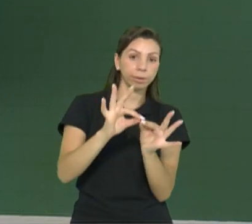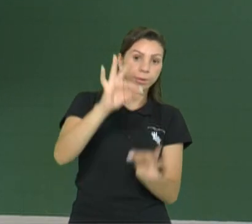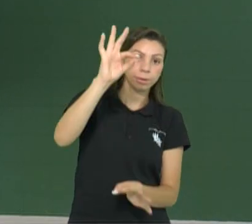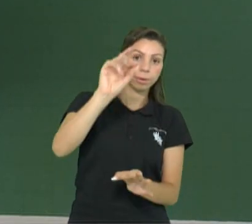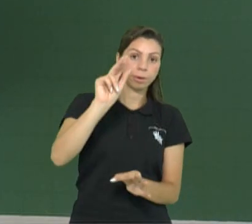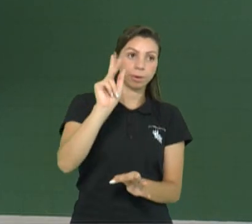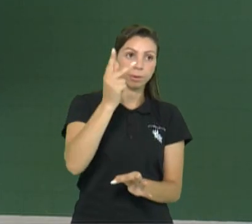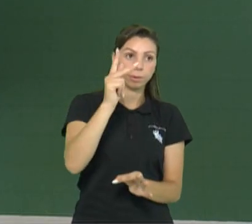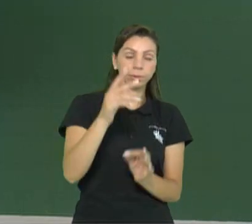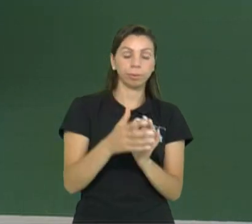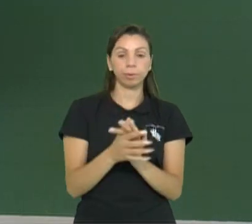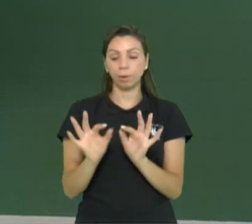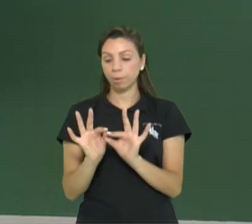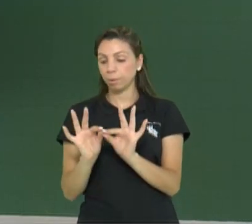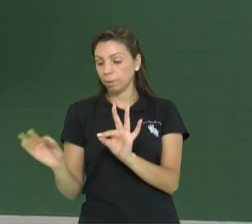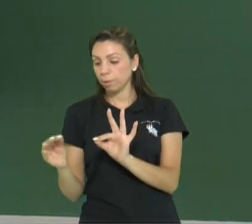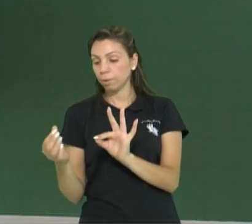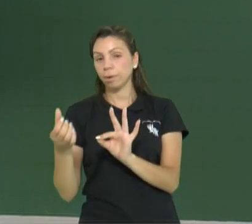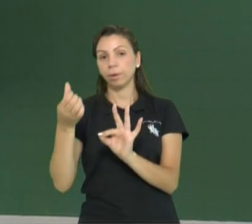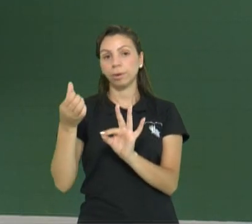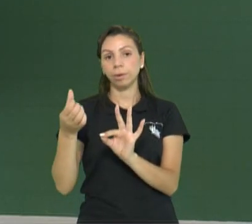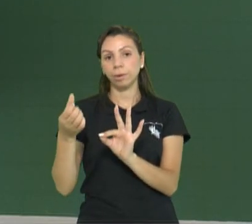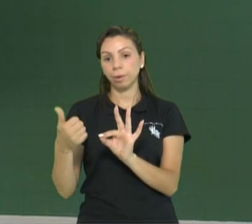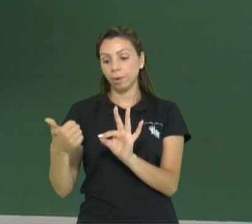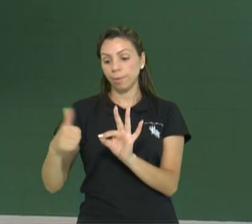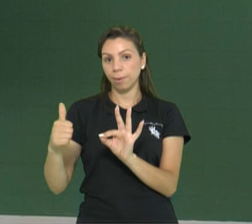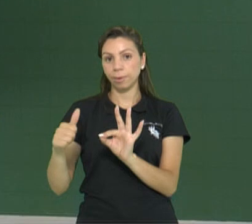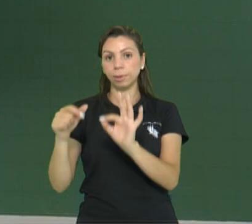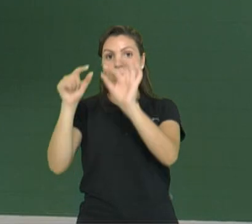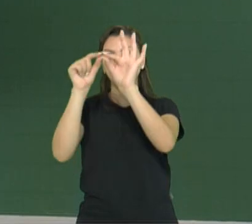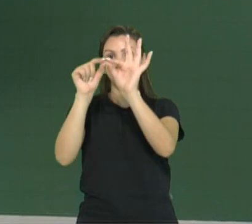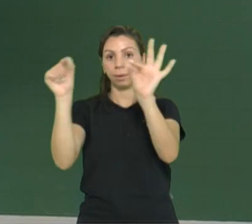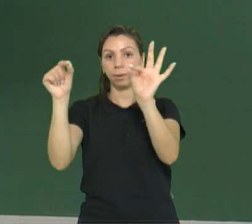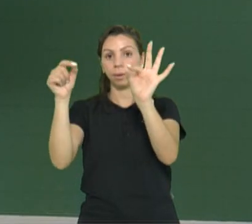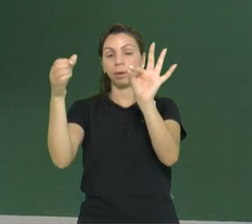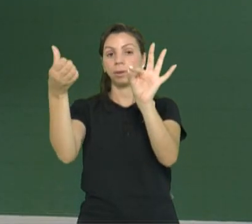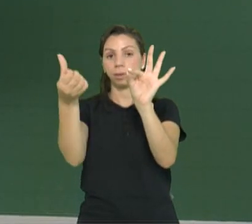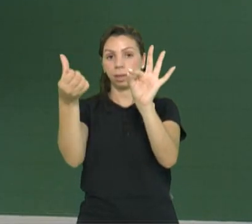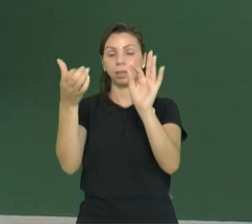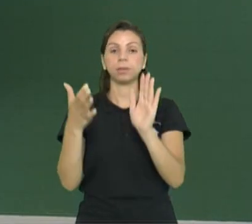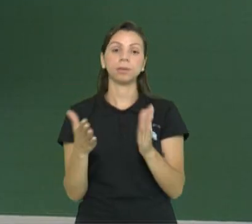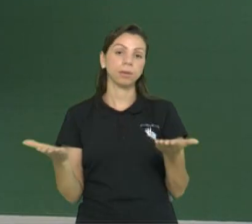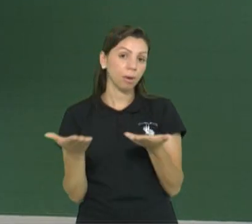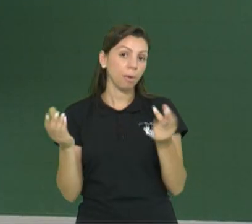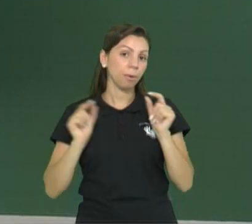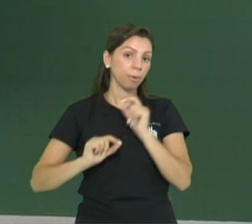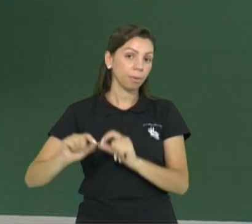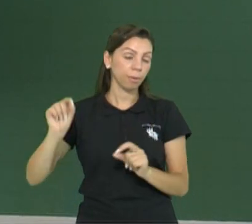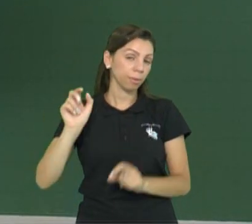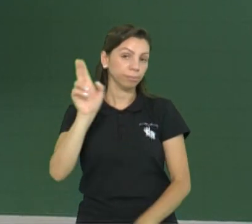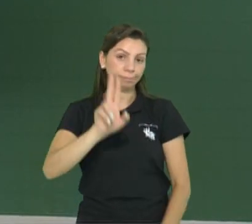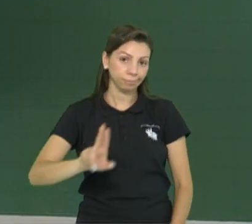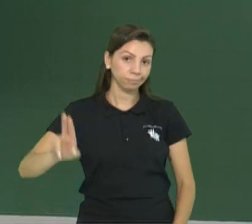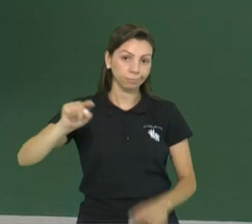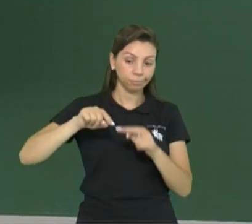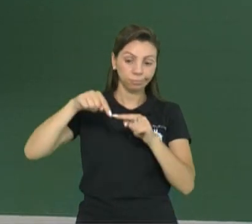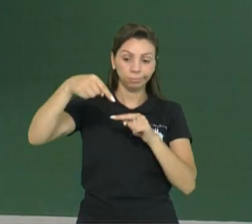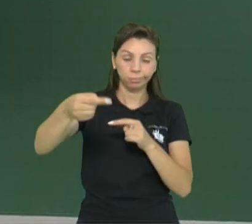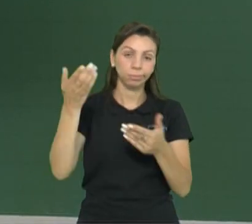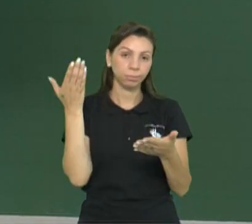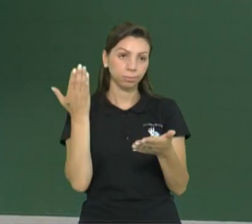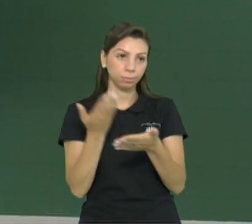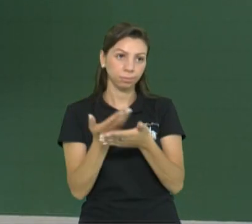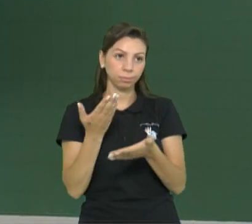era 6 centímetros e aqui o raio é 11 centímetros. Eu vou fazer aquilo que nós já usamos em outras